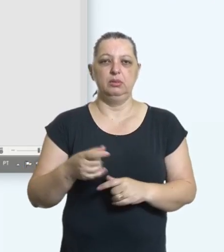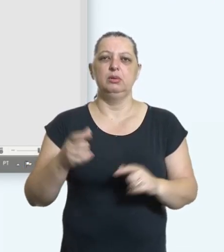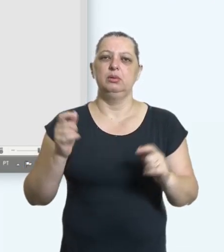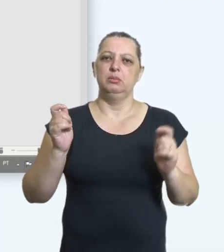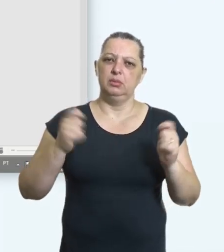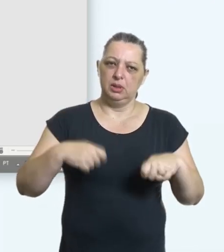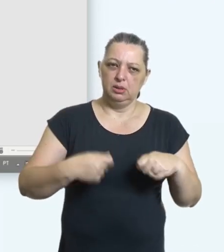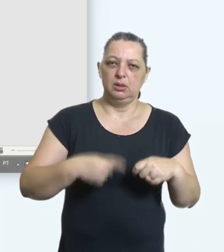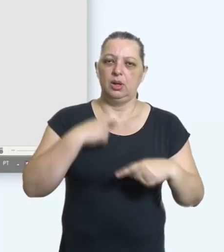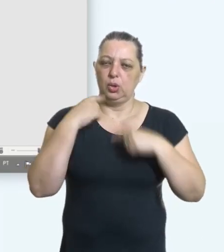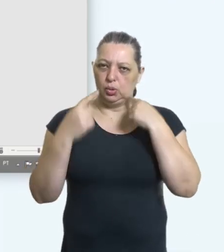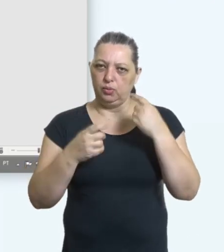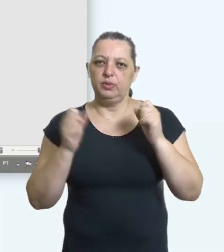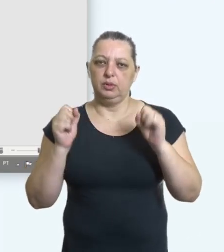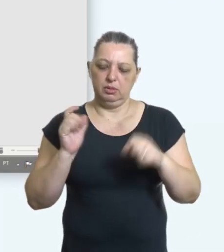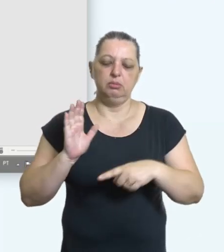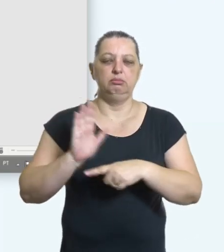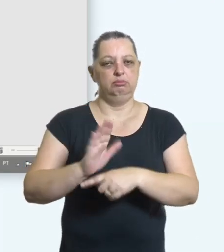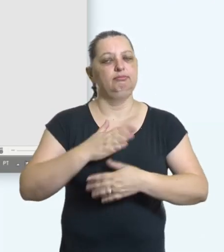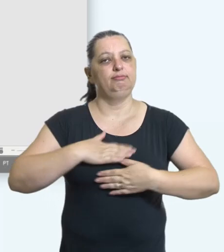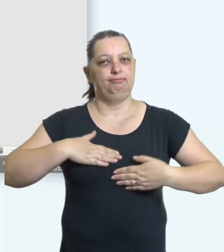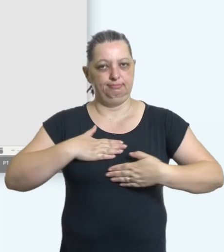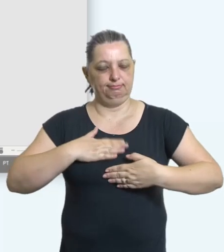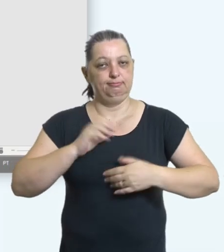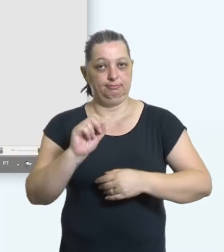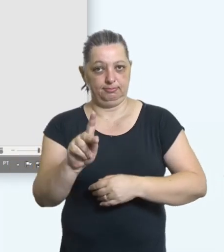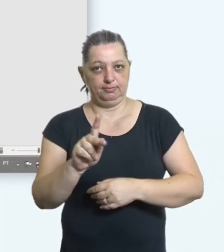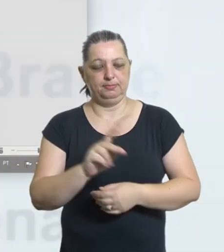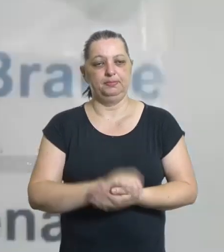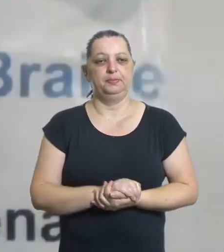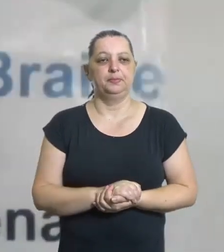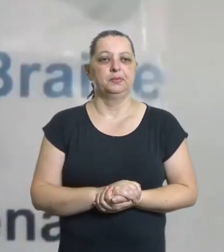que eu terei o maior prazer em ajudar. Ok?